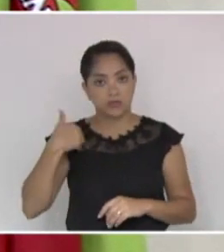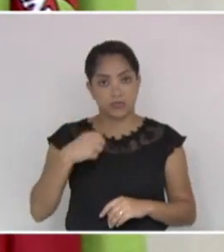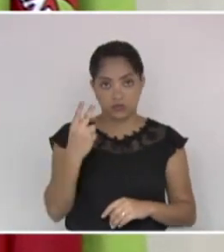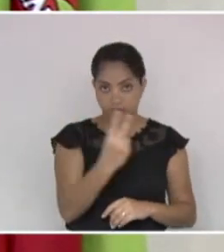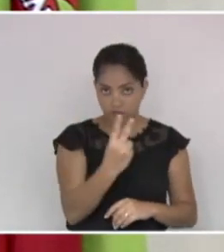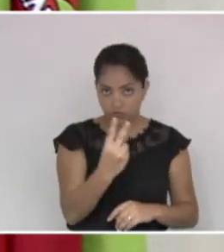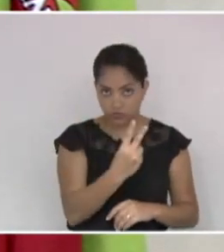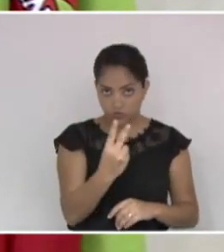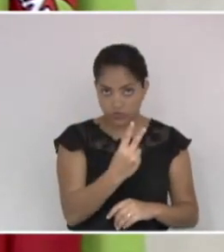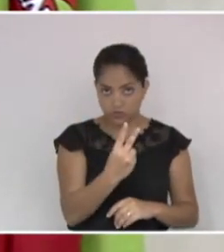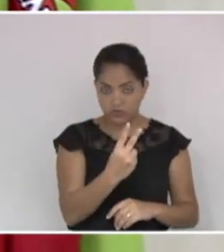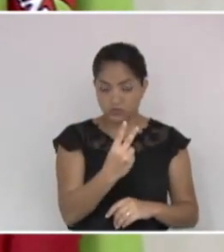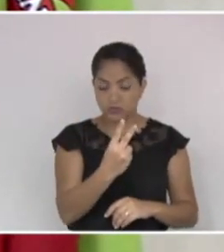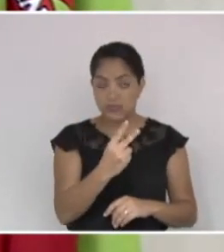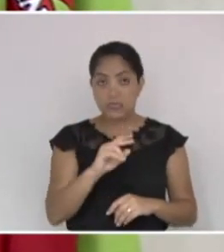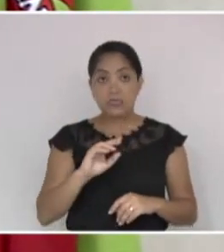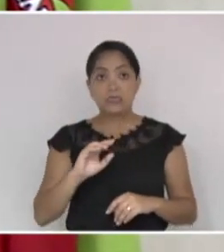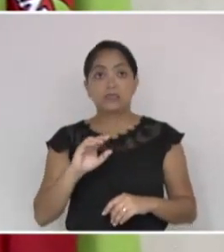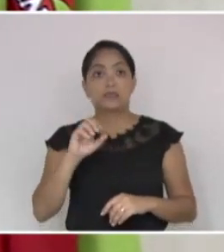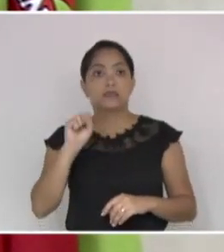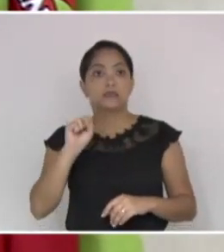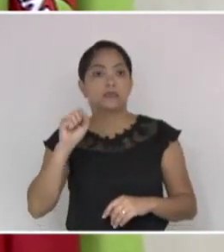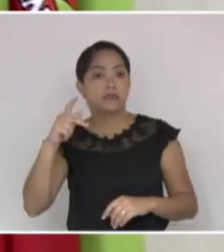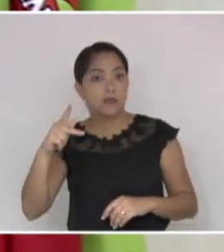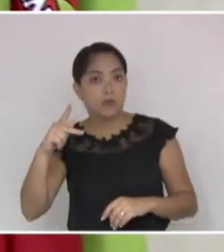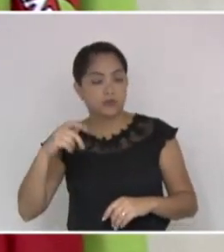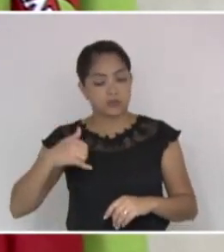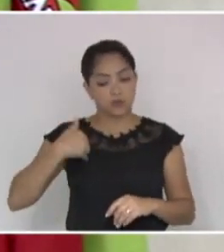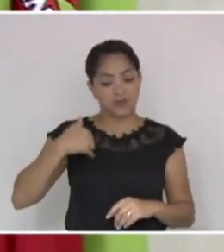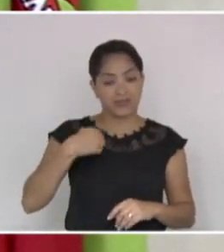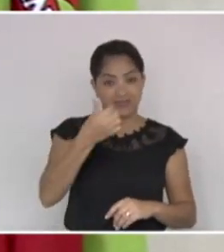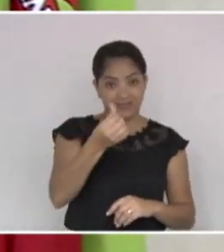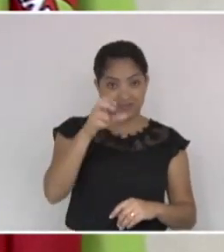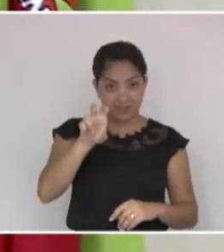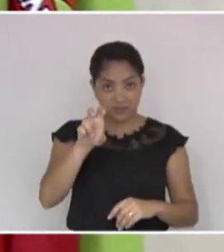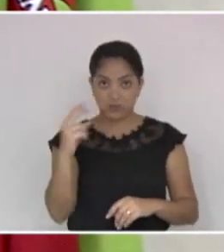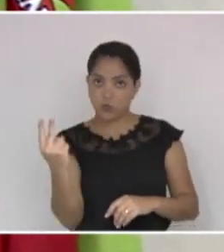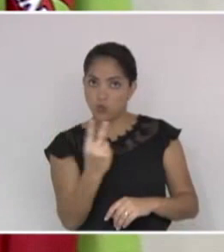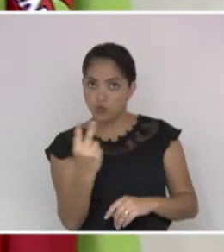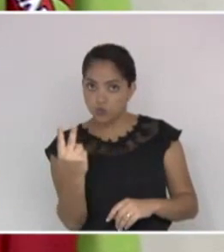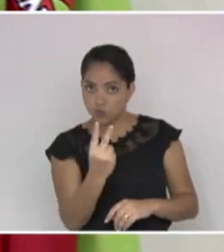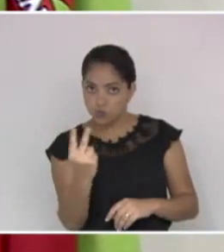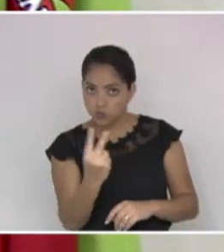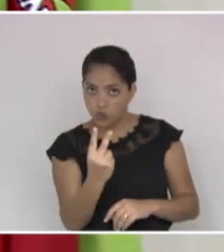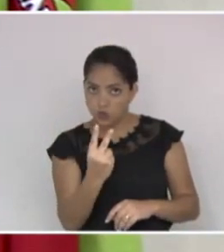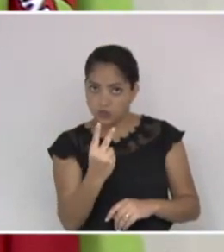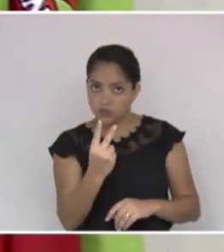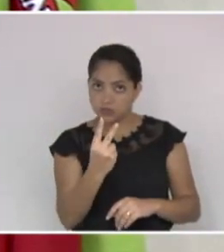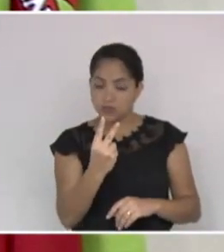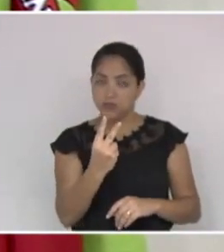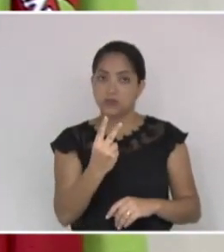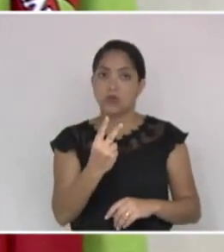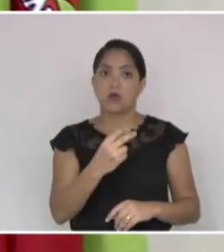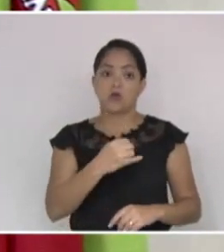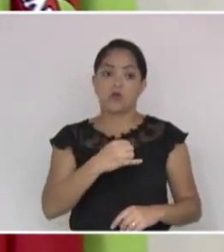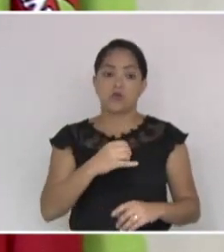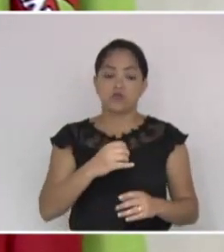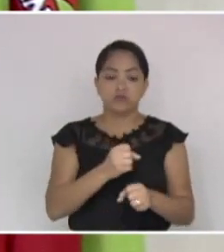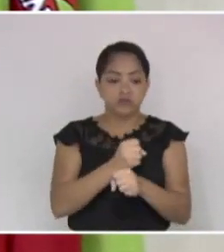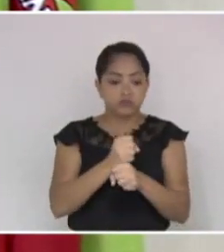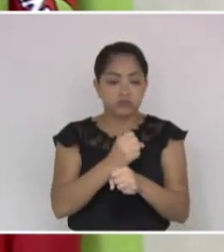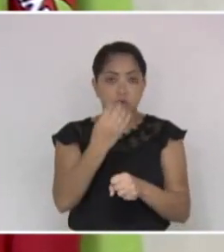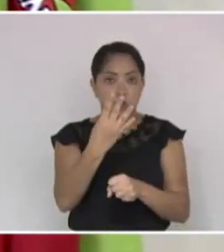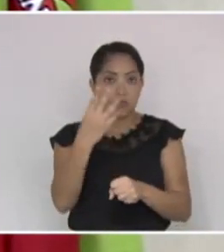anos e que se aposentam aos 65, ambos com 43 anos de contribuição,